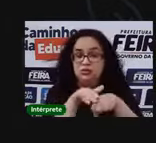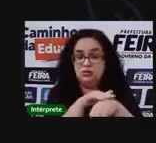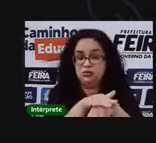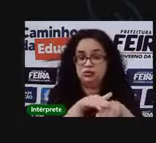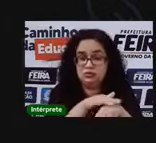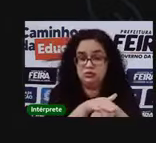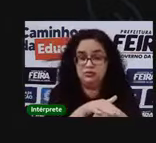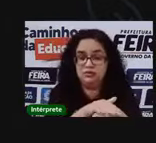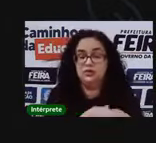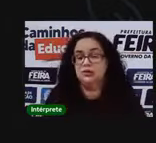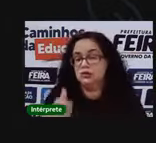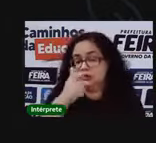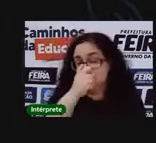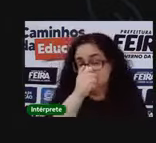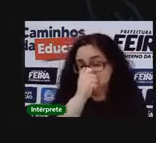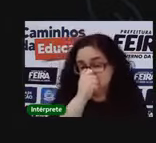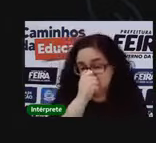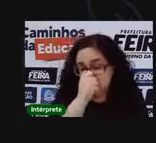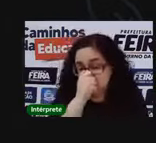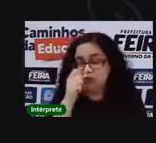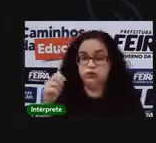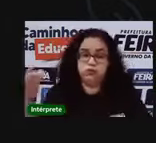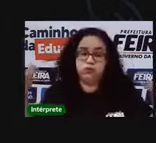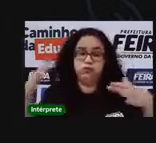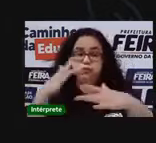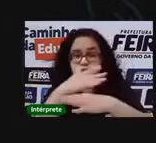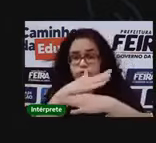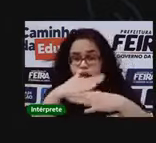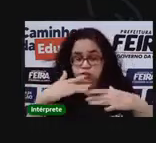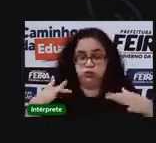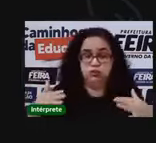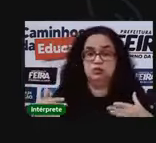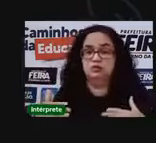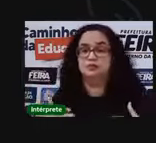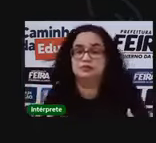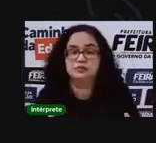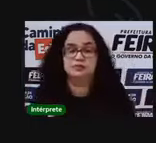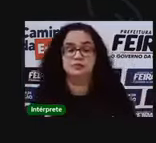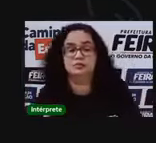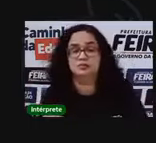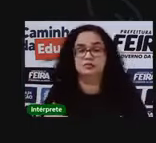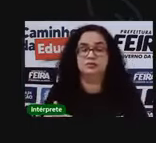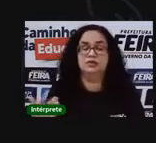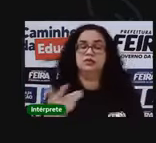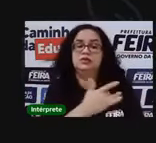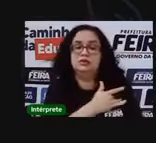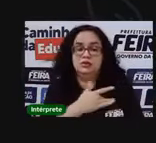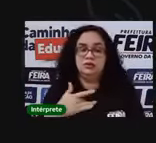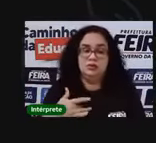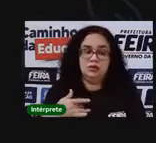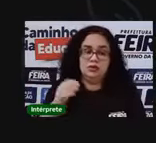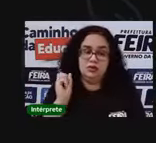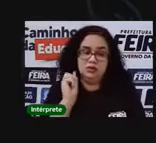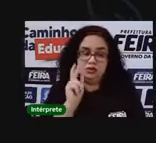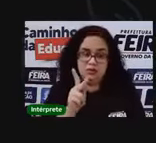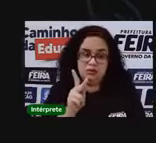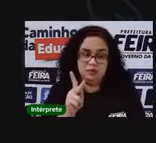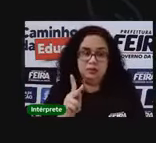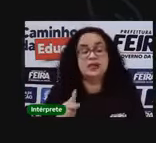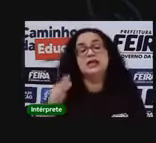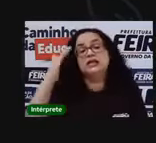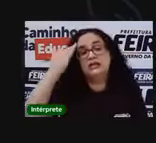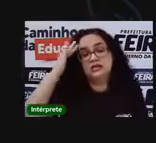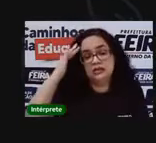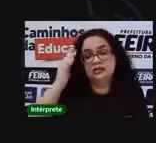adoecer, não superlotar, não é? Não colapsar aí o sistema de saúde. É isso, espero que